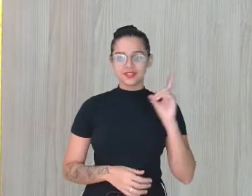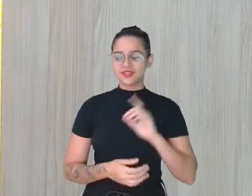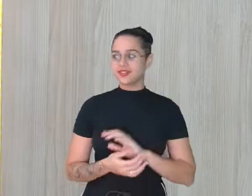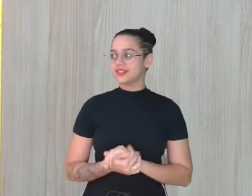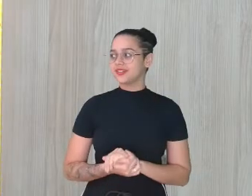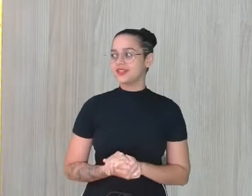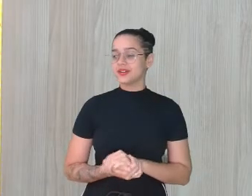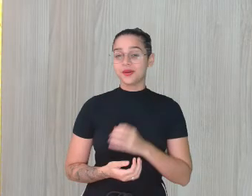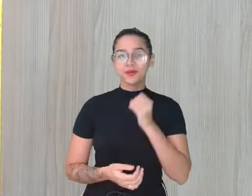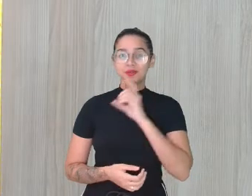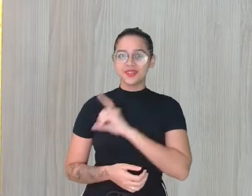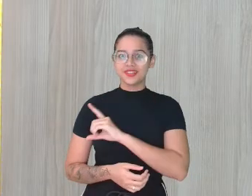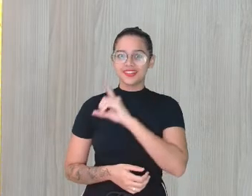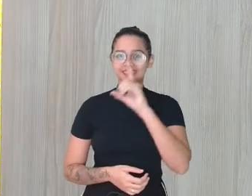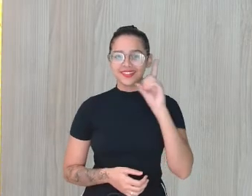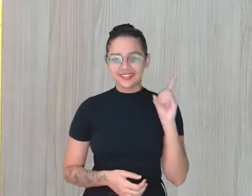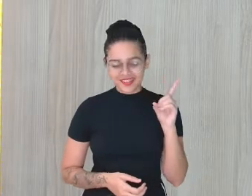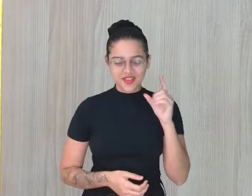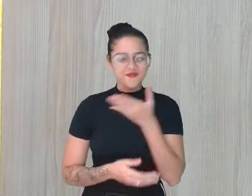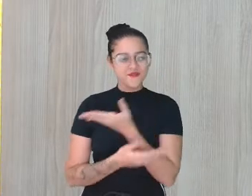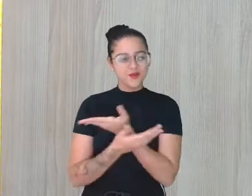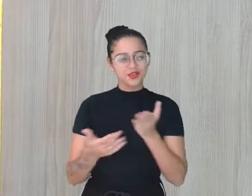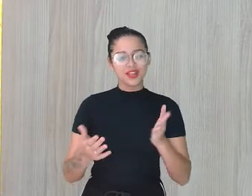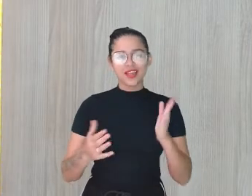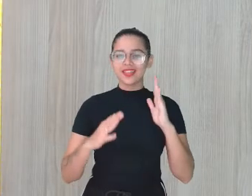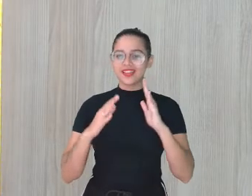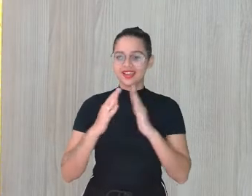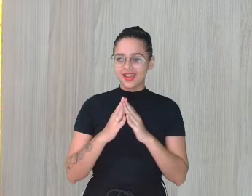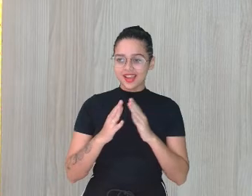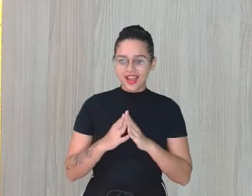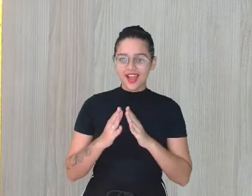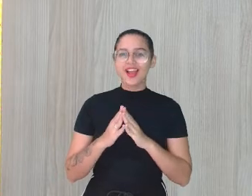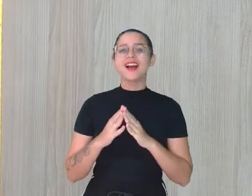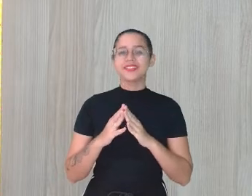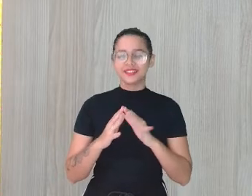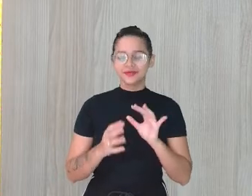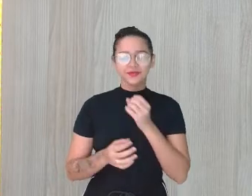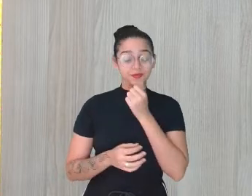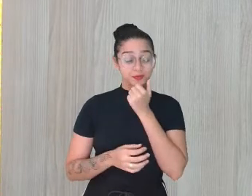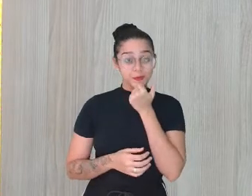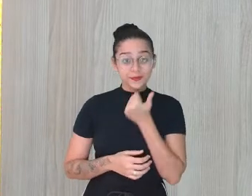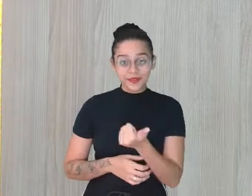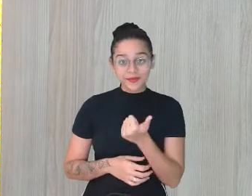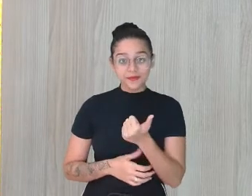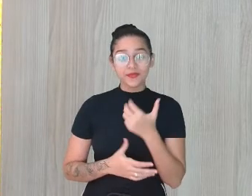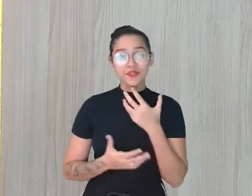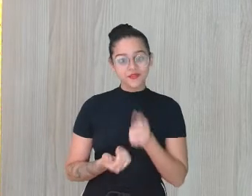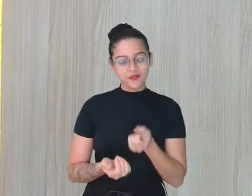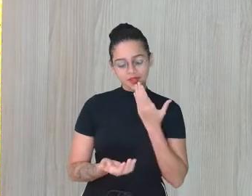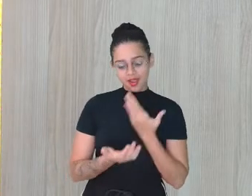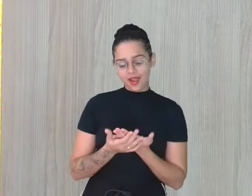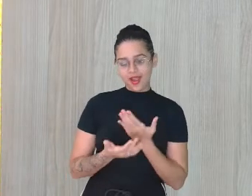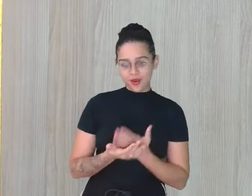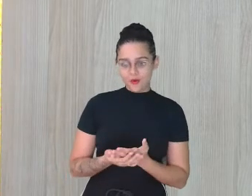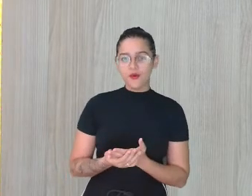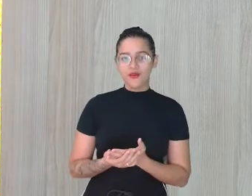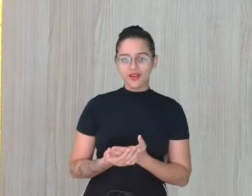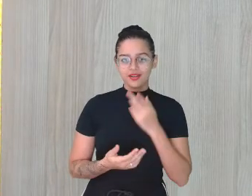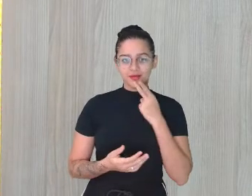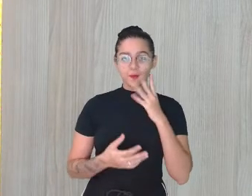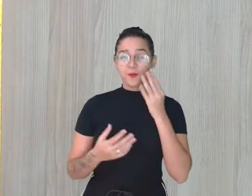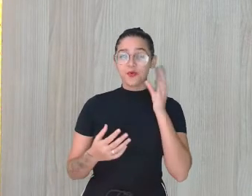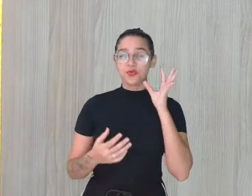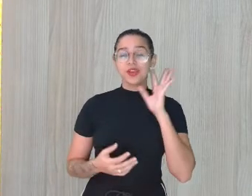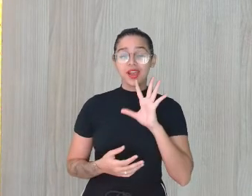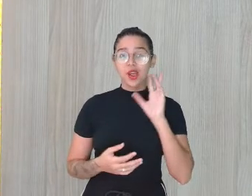Bom dia, Gine, vocês aí de casa, vocês do outro lado, como é que vocês estão? Vamos para essa aula que promete ser bem